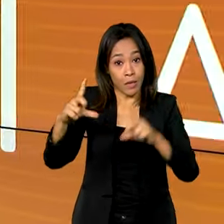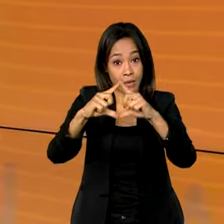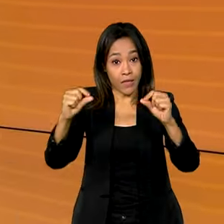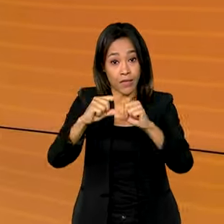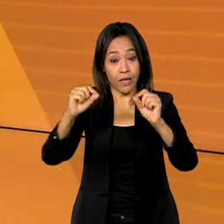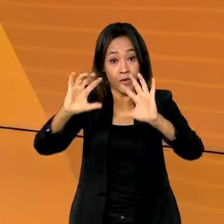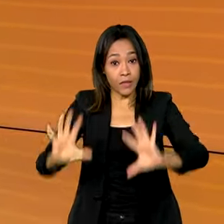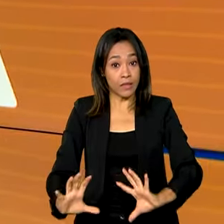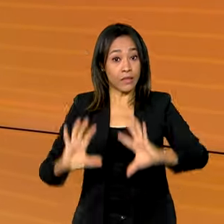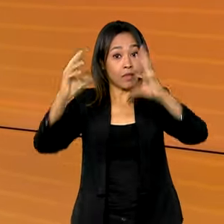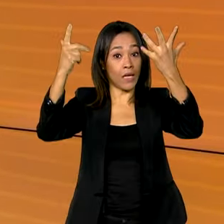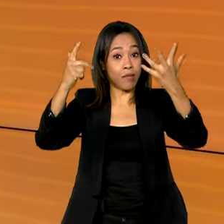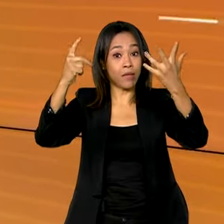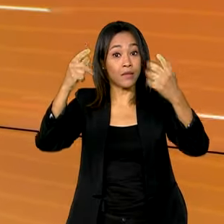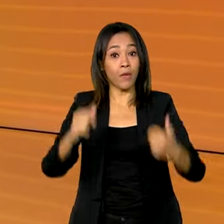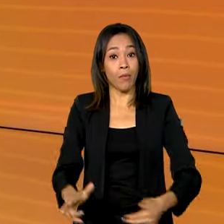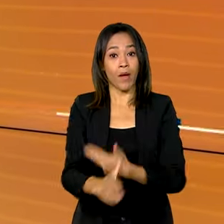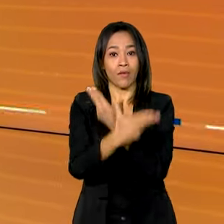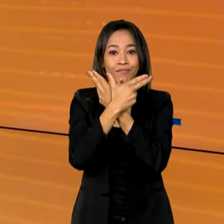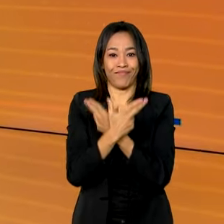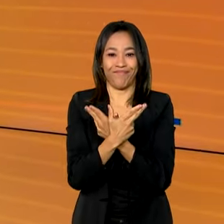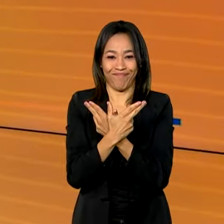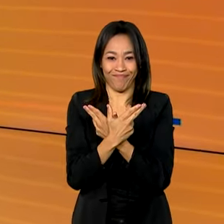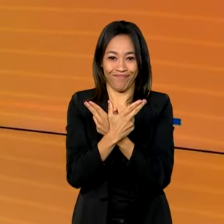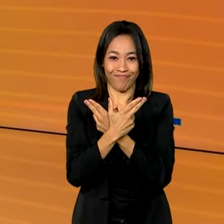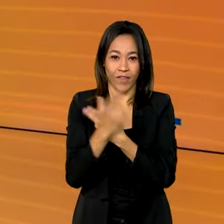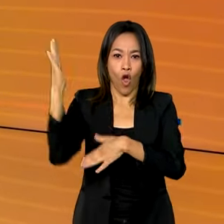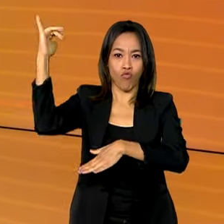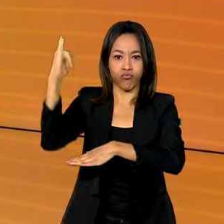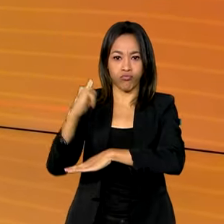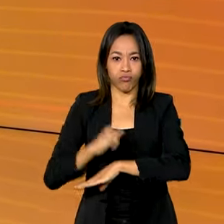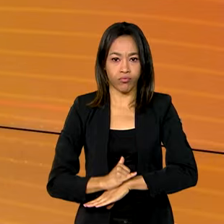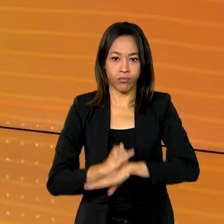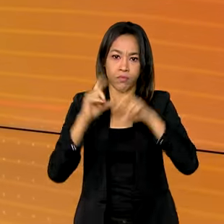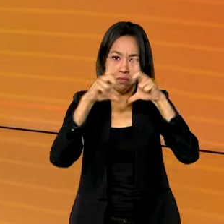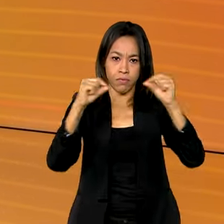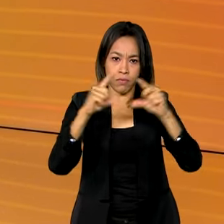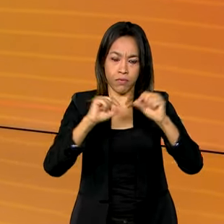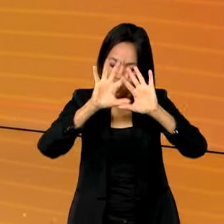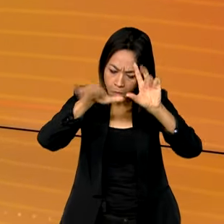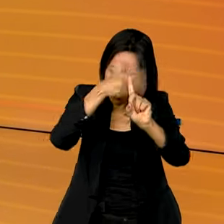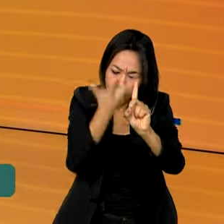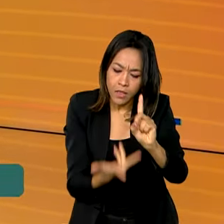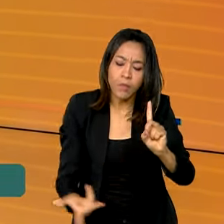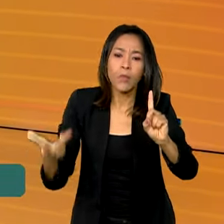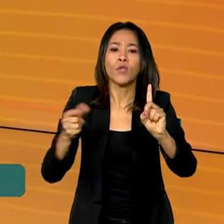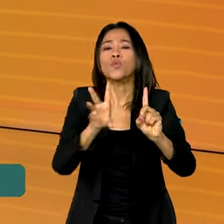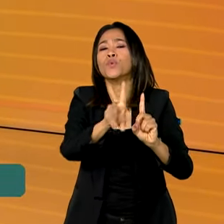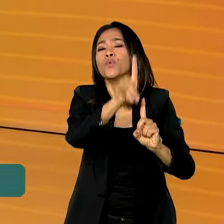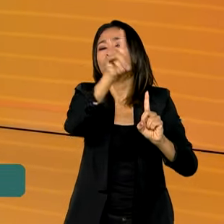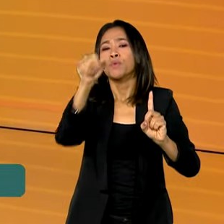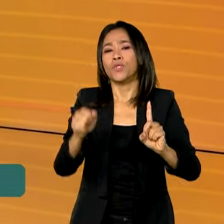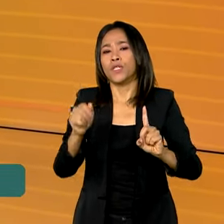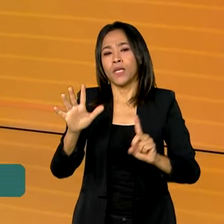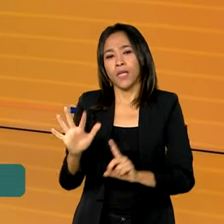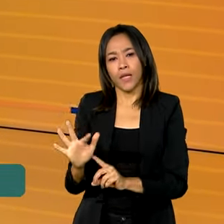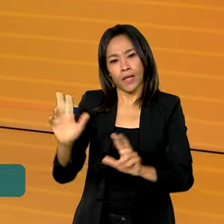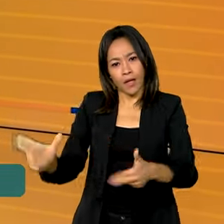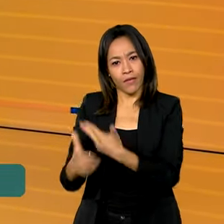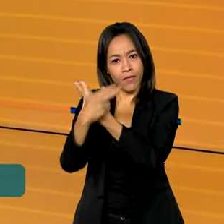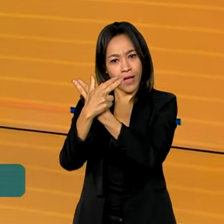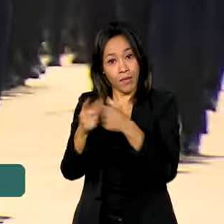importantes para a força aérea brasileira na base aérea da capital uma cerimônia marcou o dia da FAB e o dia do